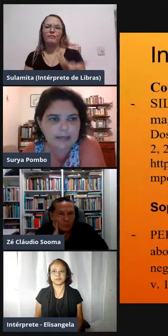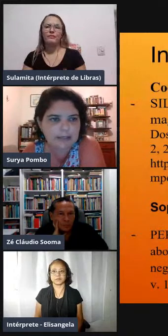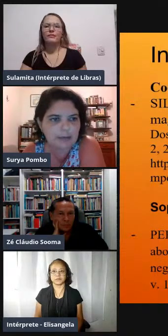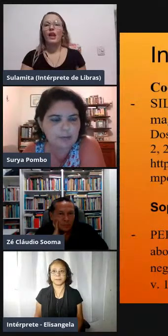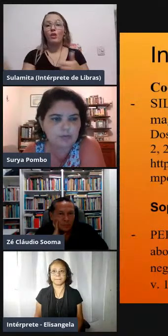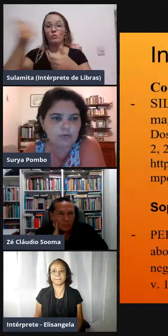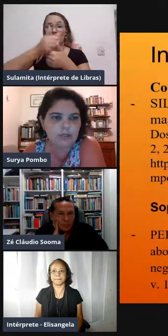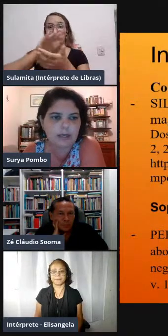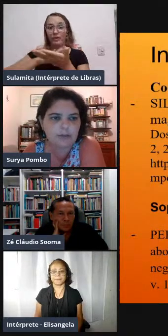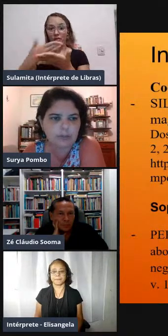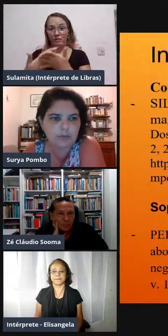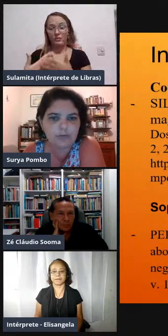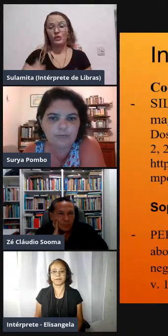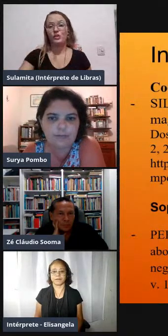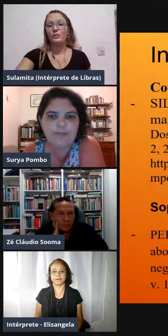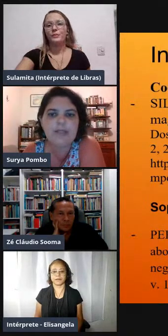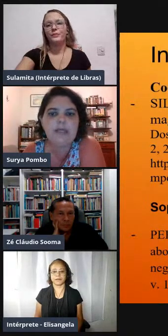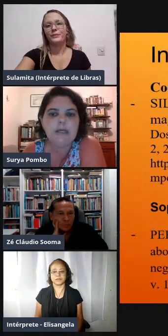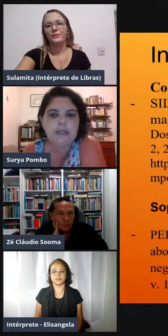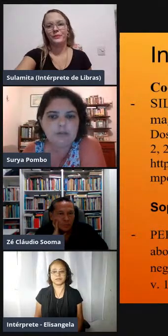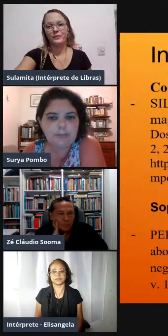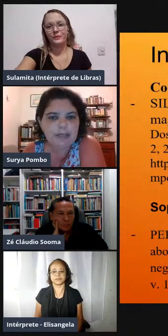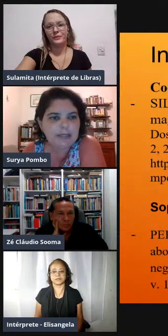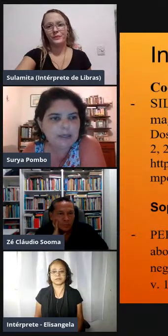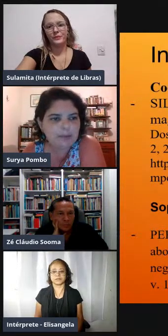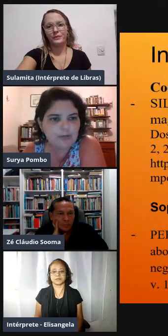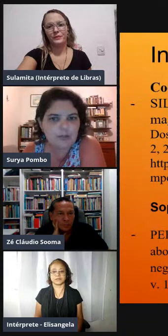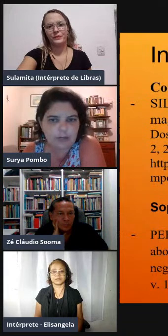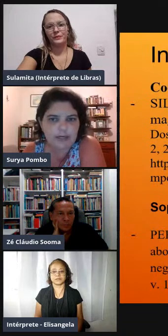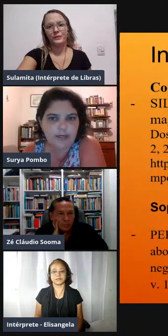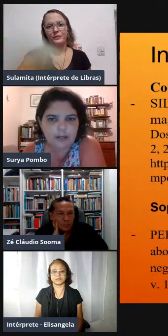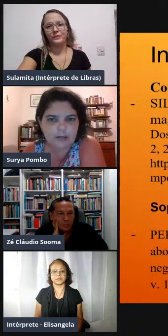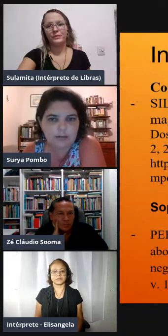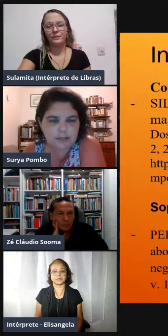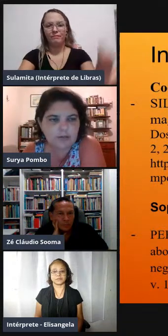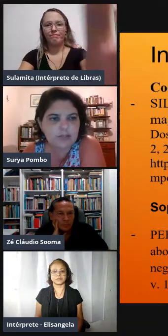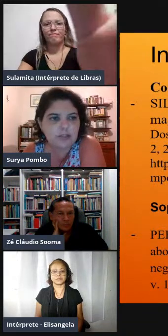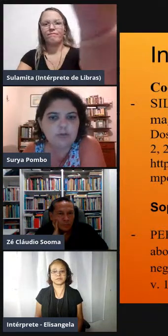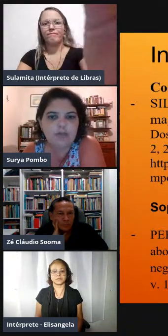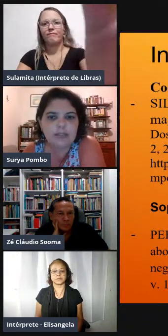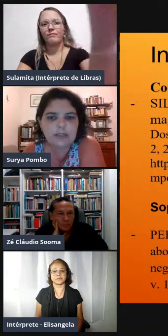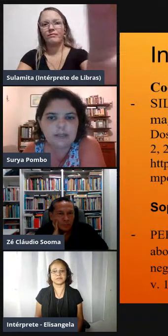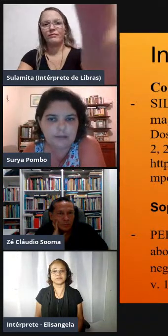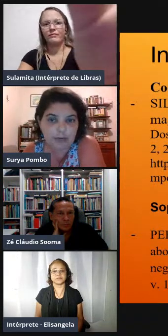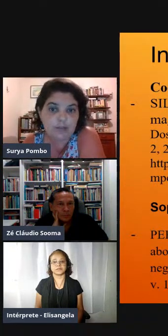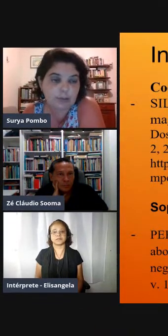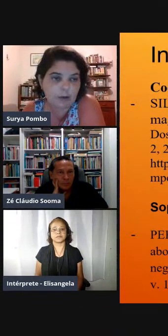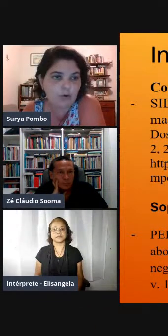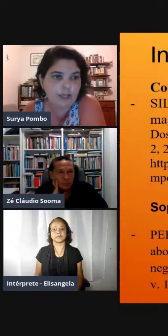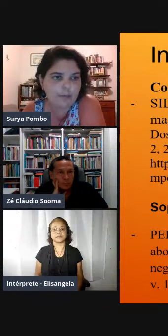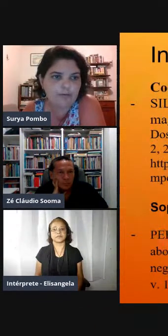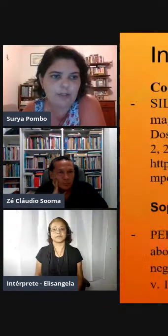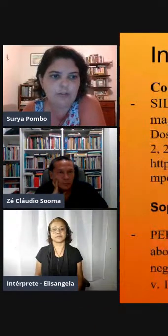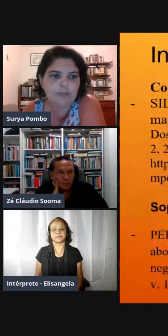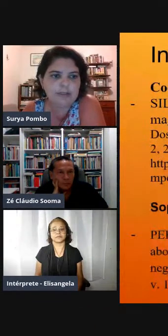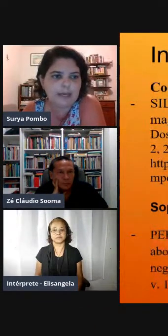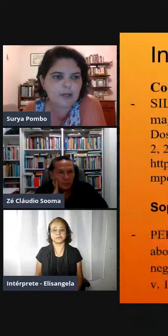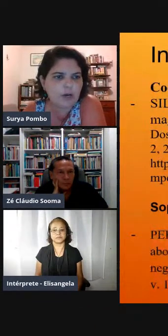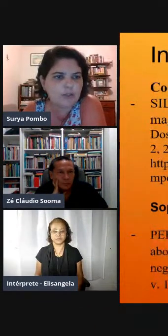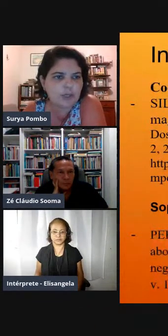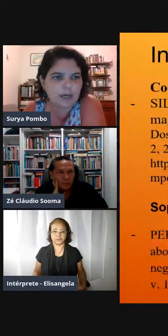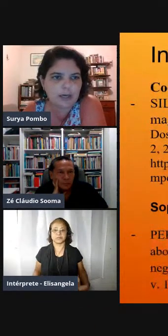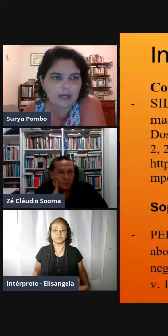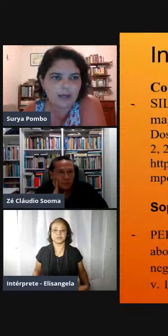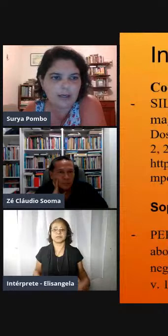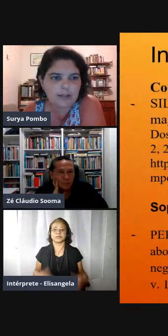da Luara, que está acabando o doutorado na UFF. E o da Melina Luara Santos Silva, que fala sobre a Coema, filha do